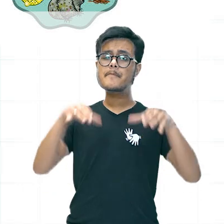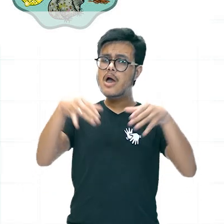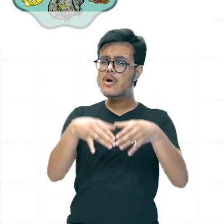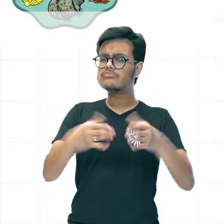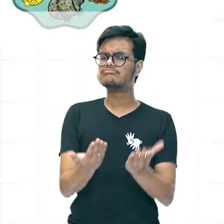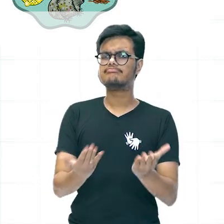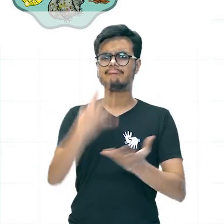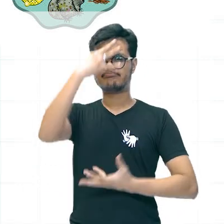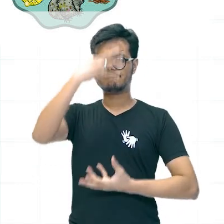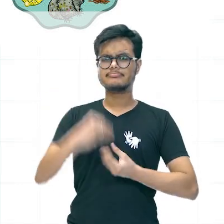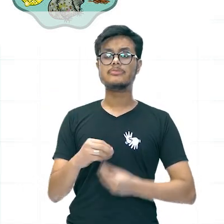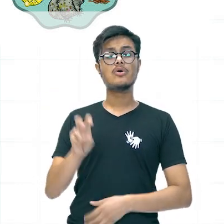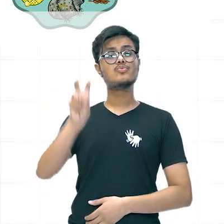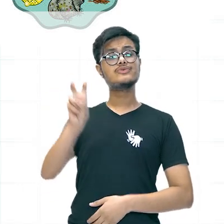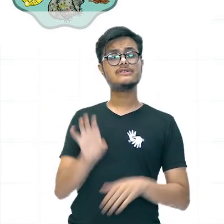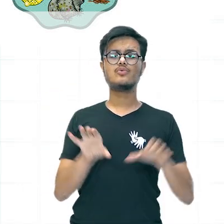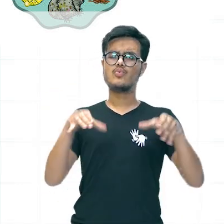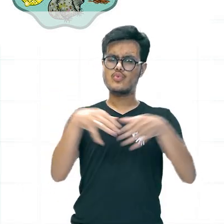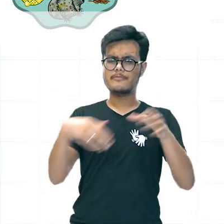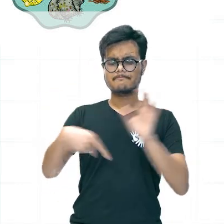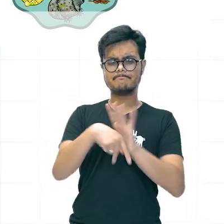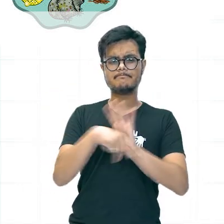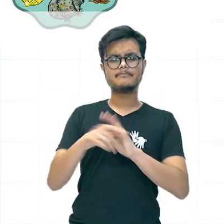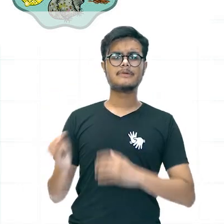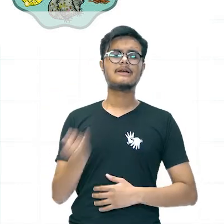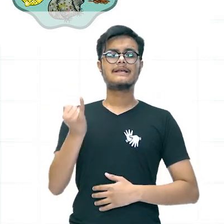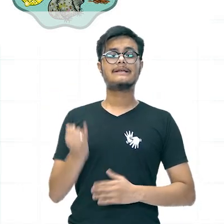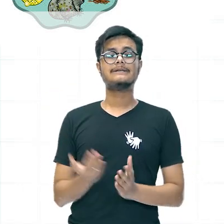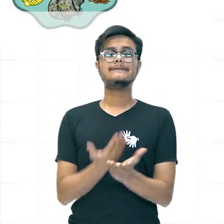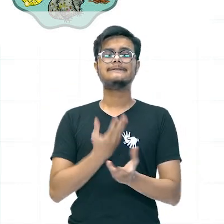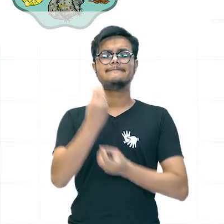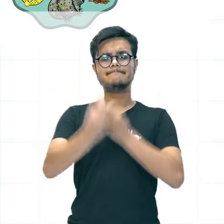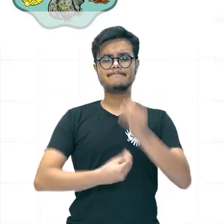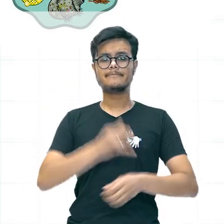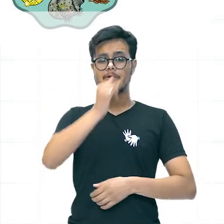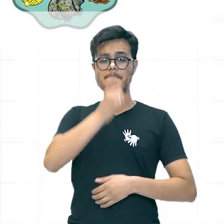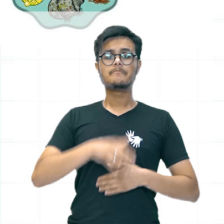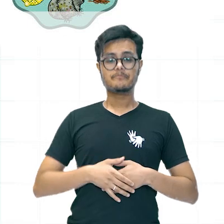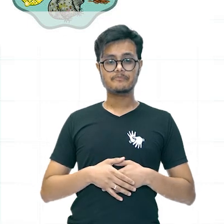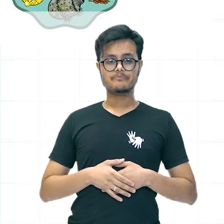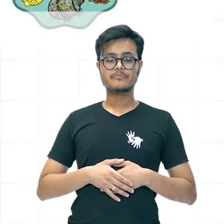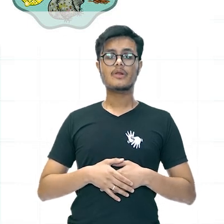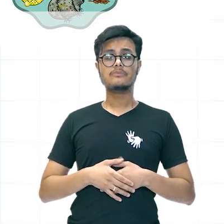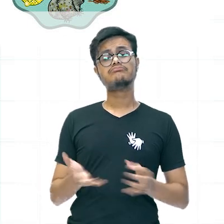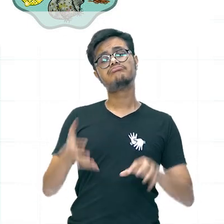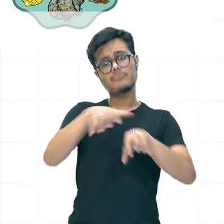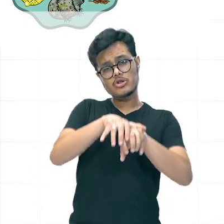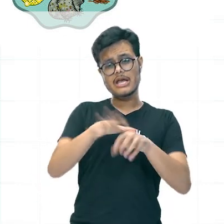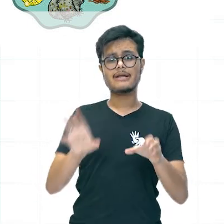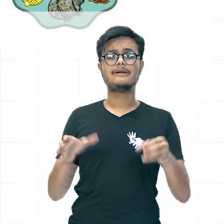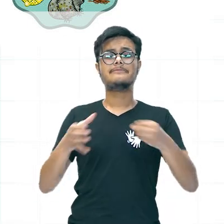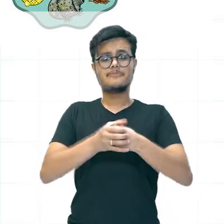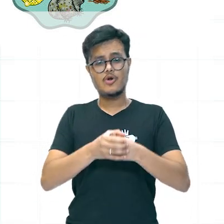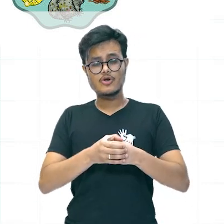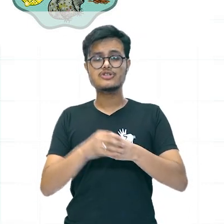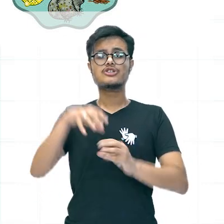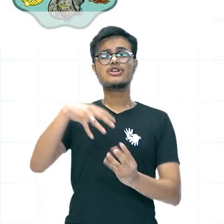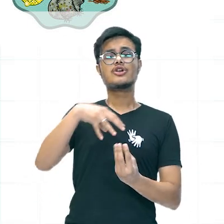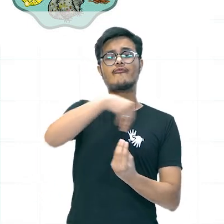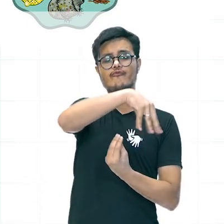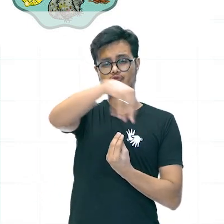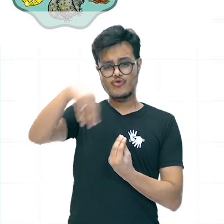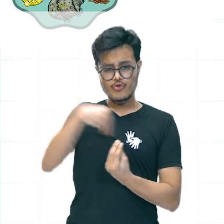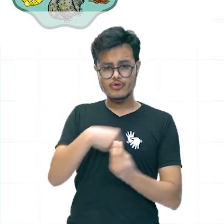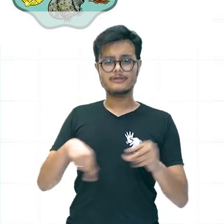taxonomia para entender aí sobre os 5 reinos. Nesse sistema, os seres vivos são classificados em reino Monera, Protista, Fungi,